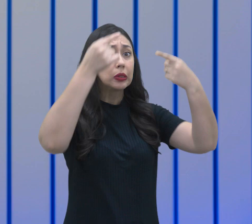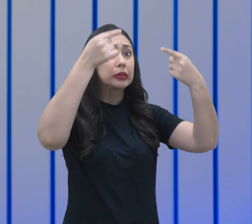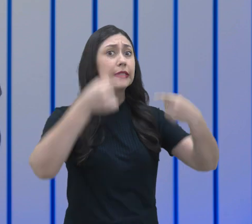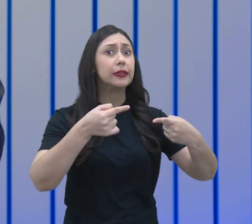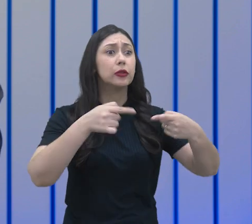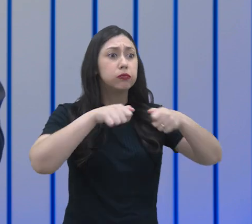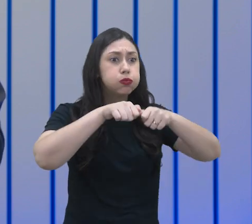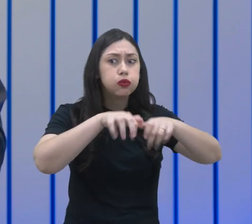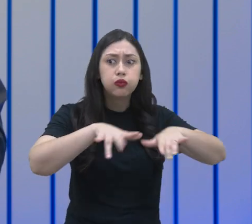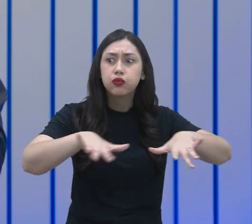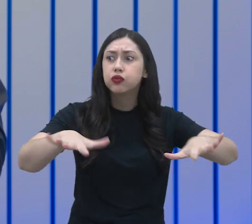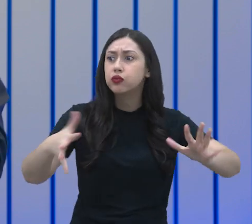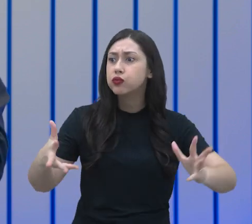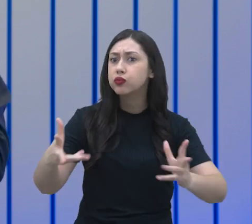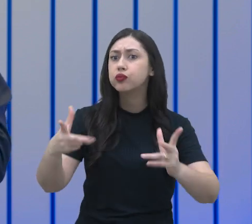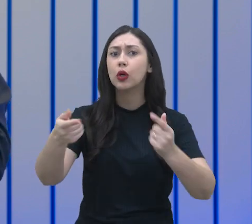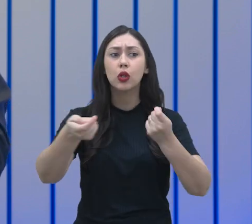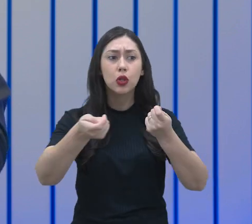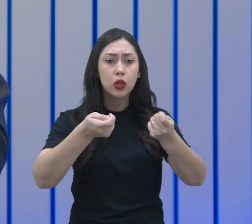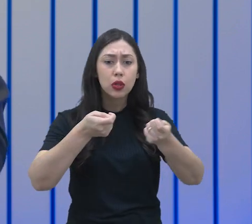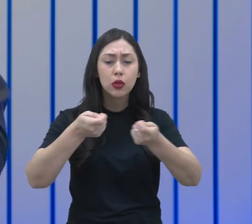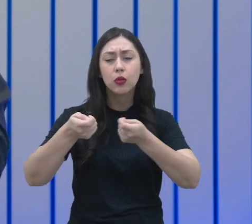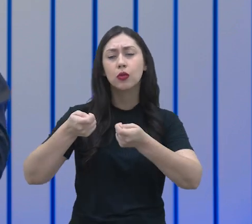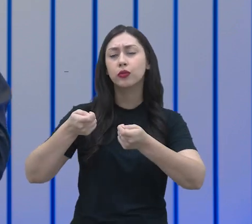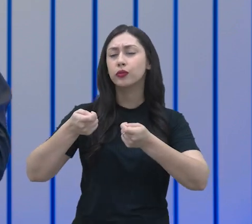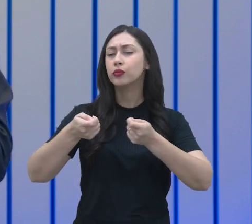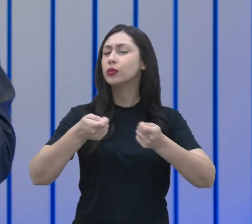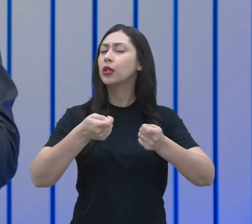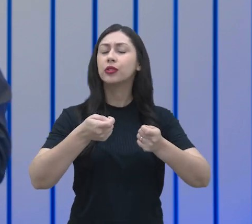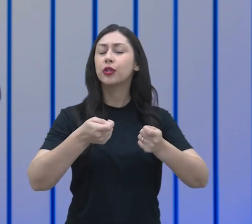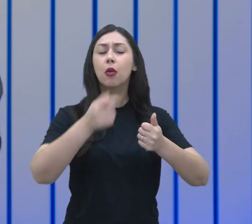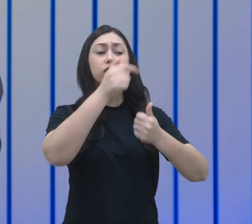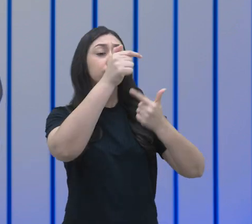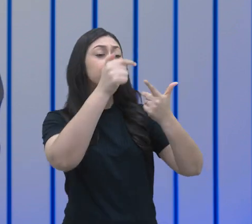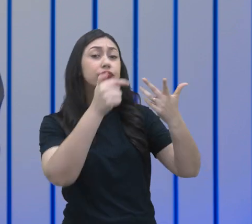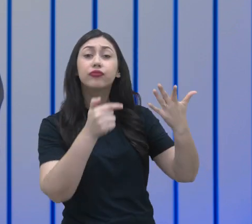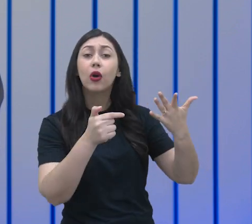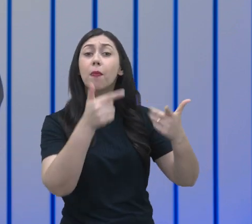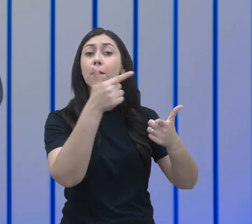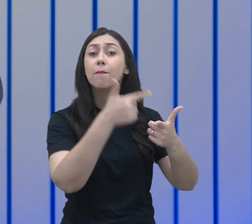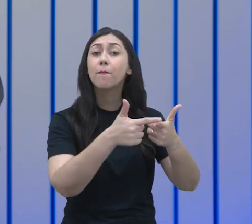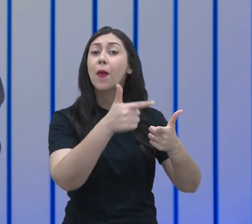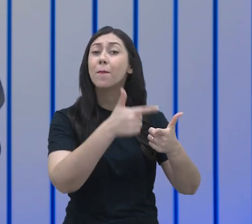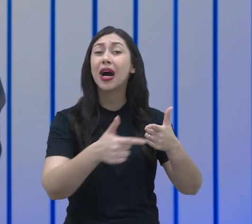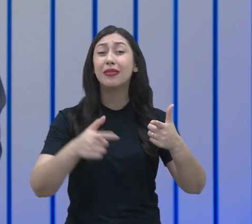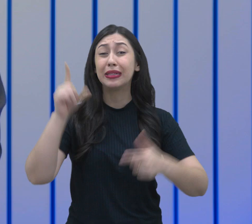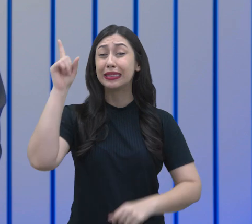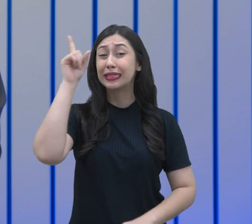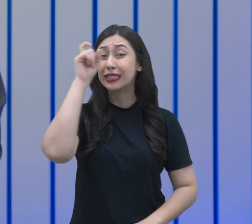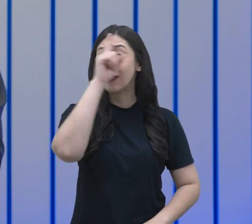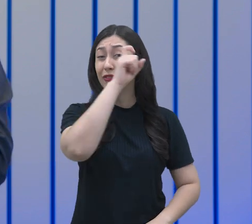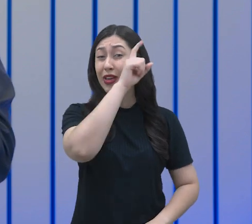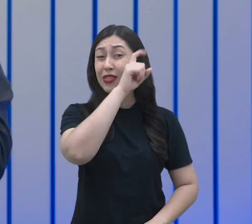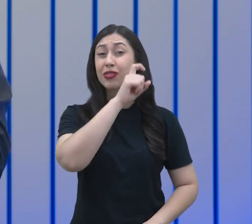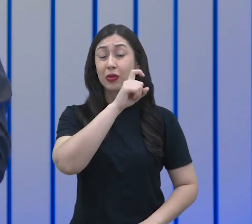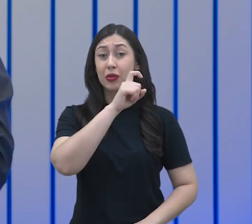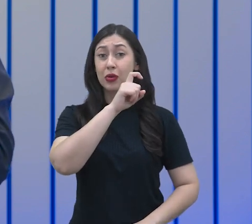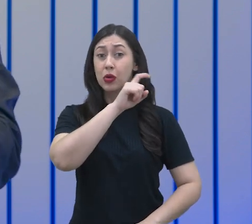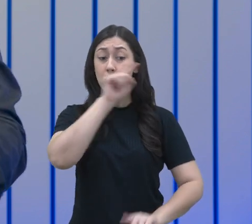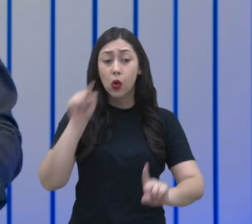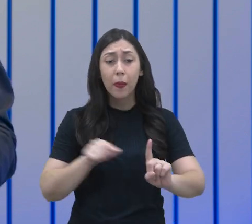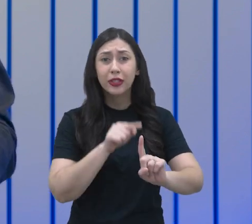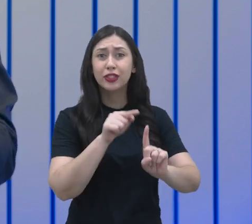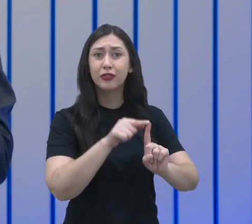da cobertura, qualidade e gestão dos serviços. Quais são as barreiras e dificuldades na hora de garantir